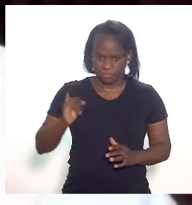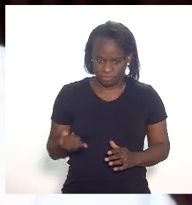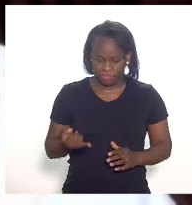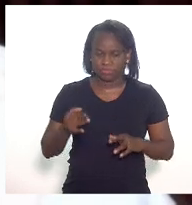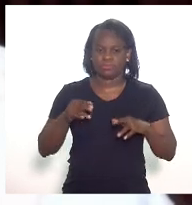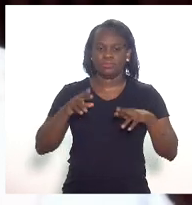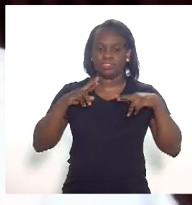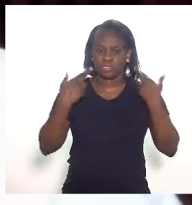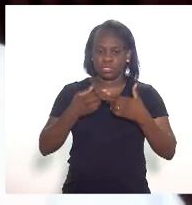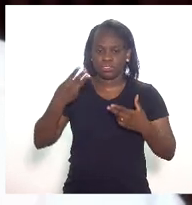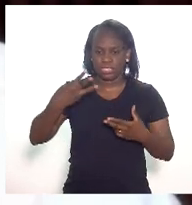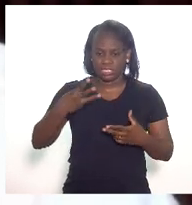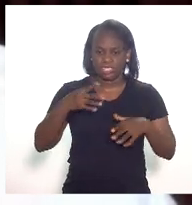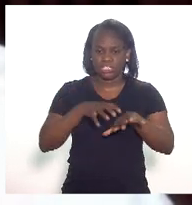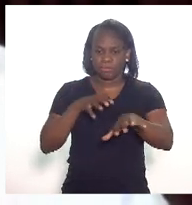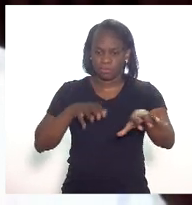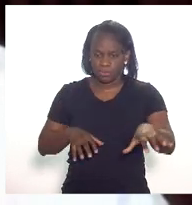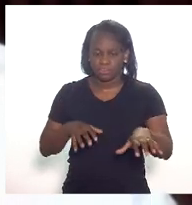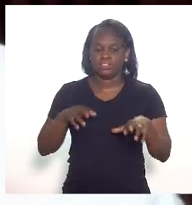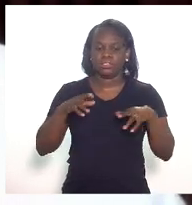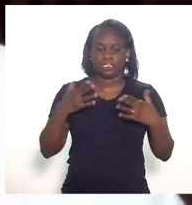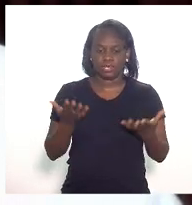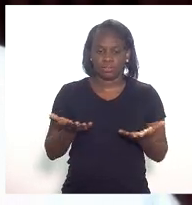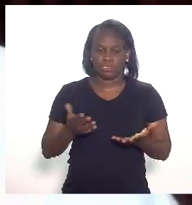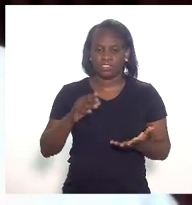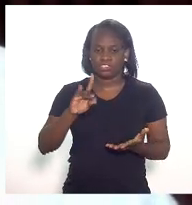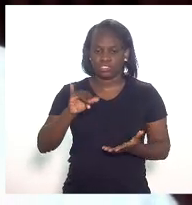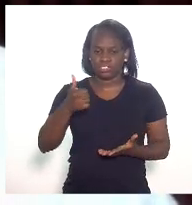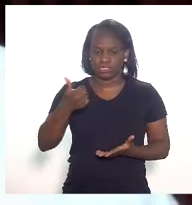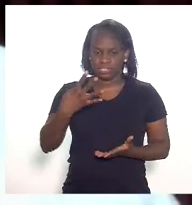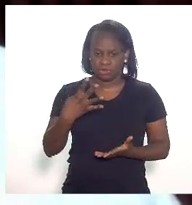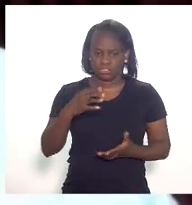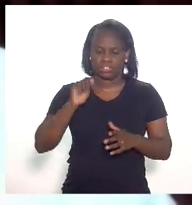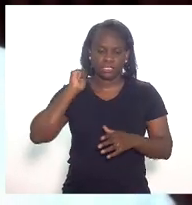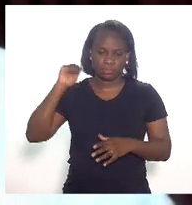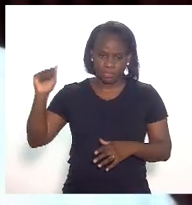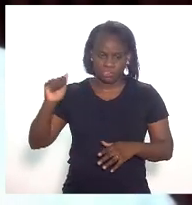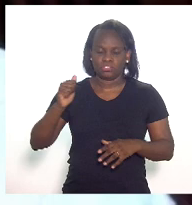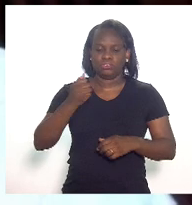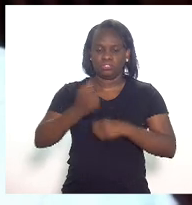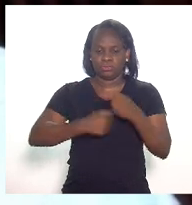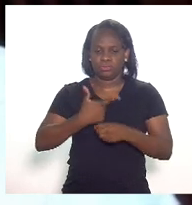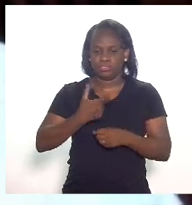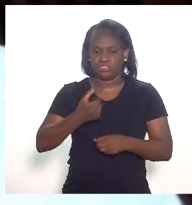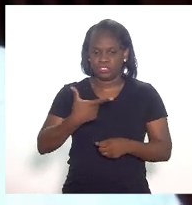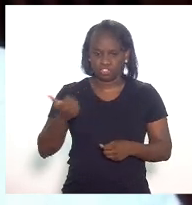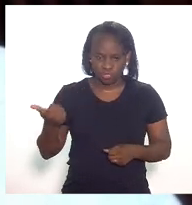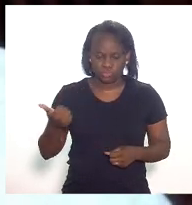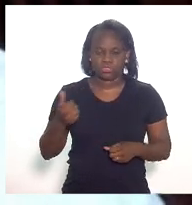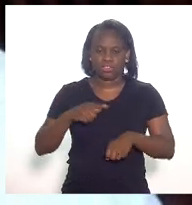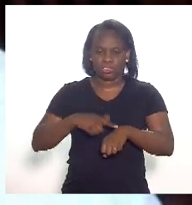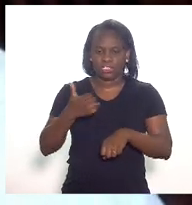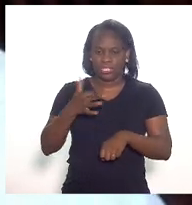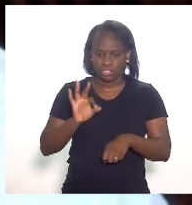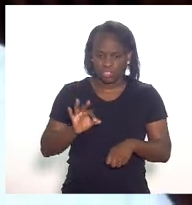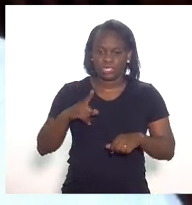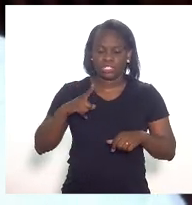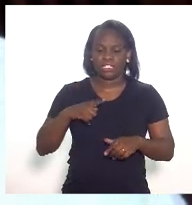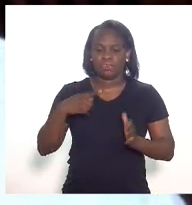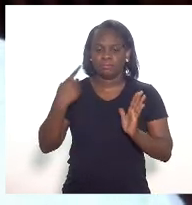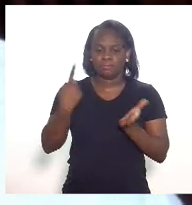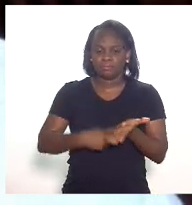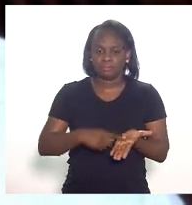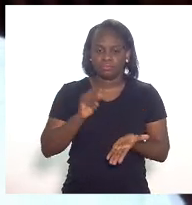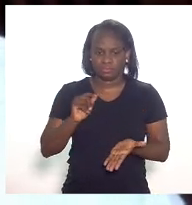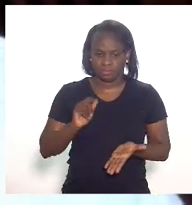reunião extraordinária remota, a ser realizada no dia 14 de abril de 2021, às 10 horas, através da votação eletrônica, com a seguinte ordem do dia.